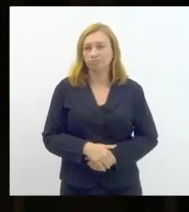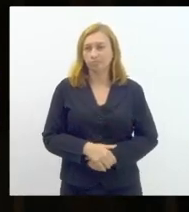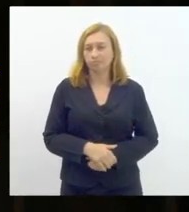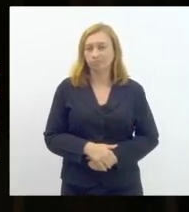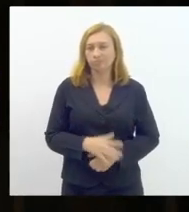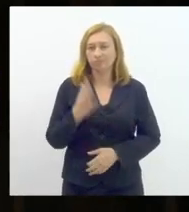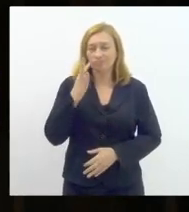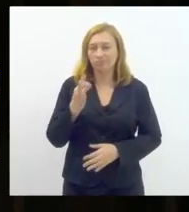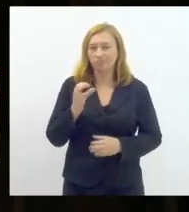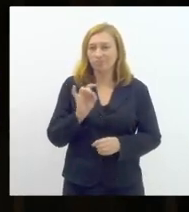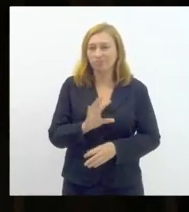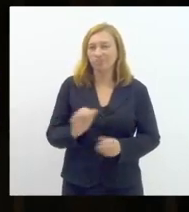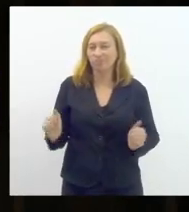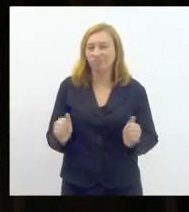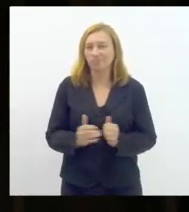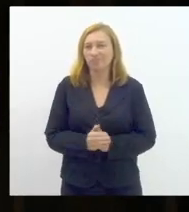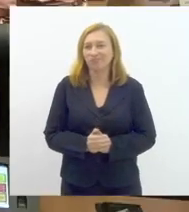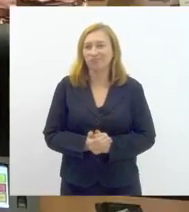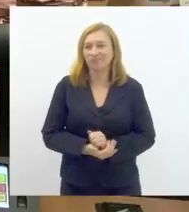não sei, gente, é